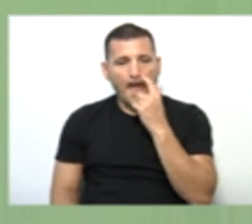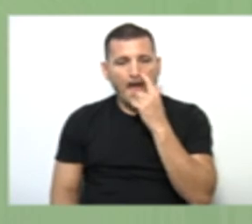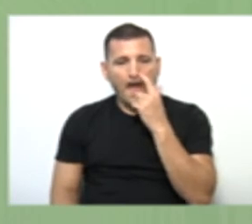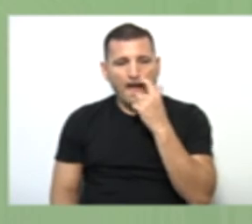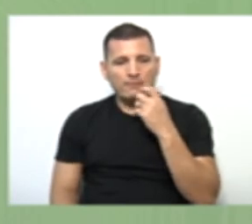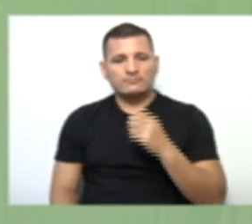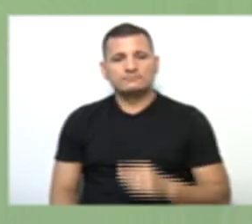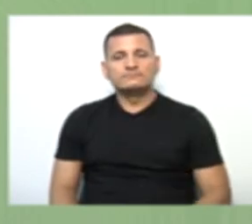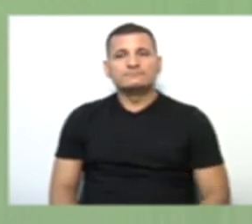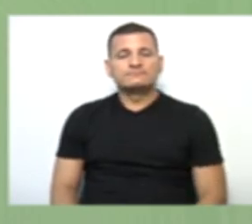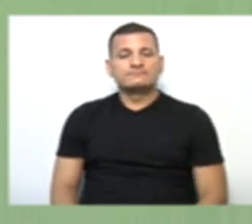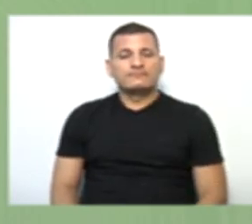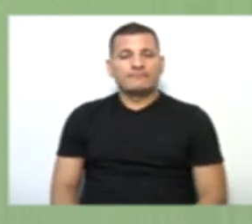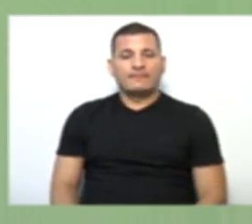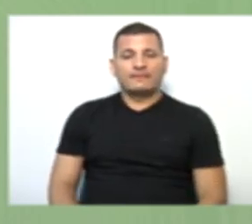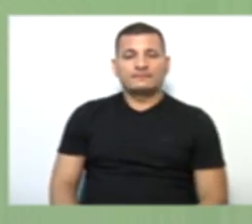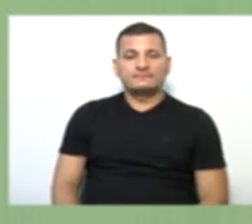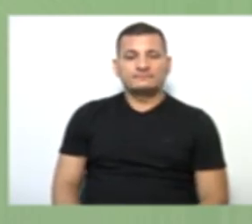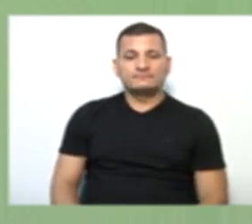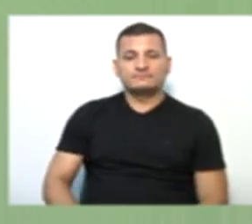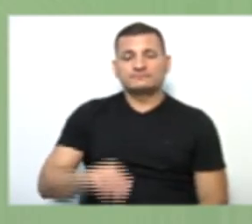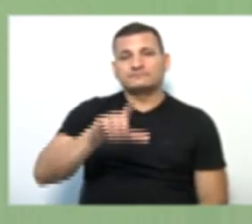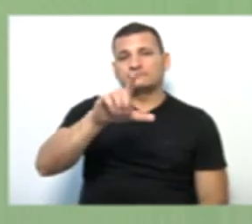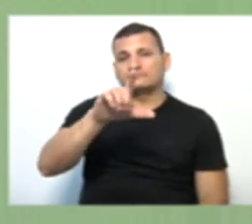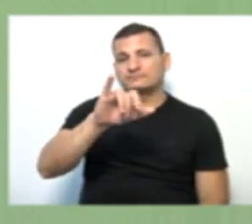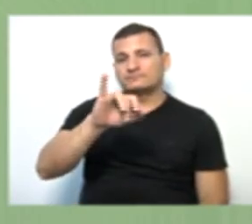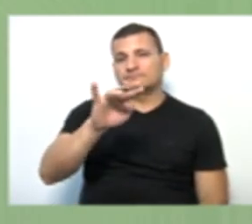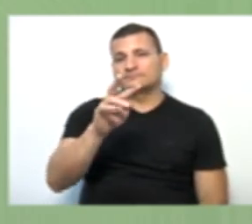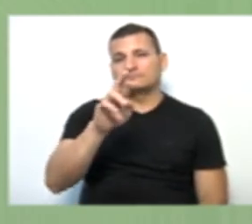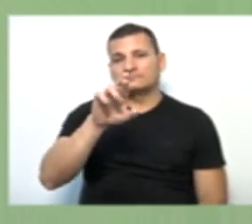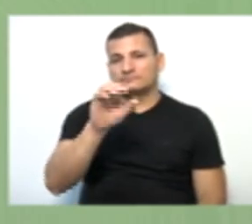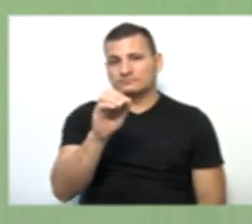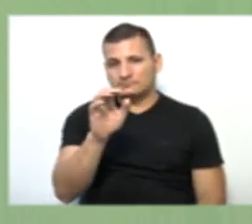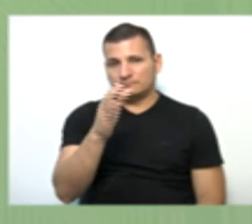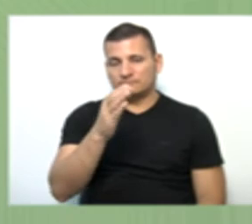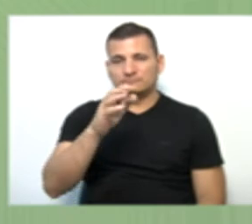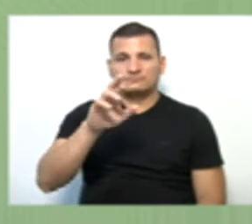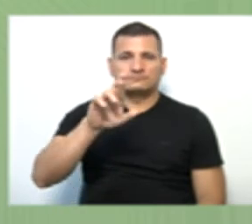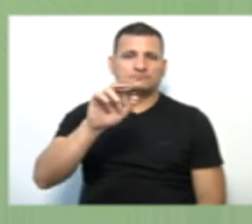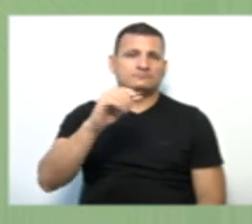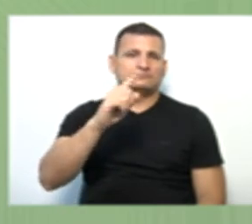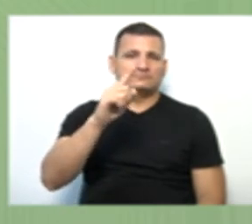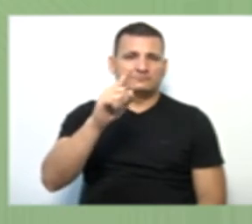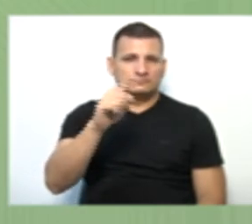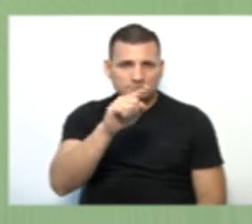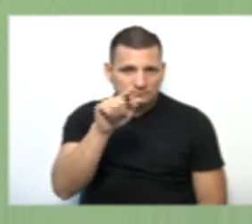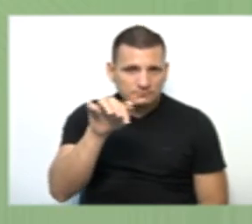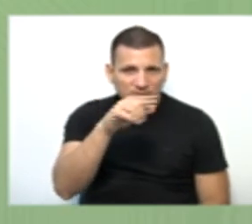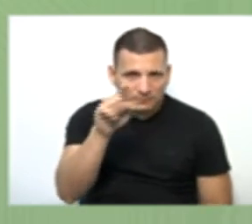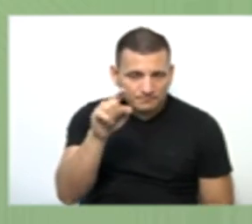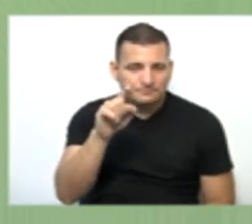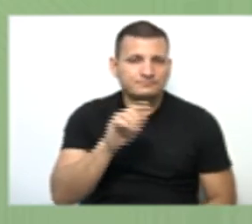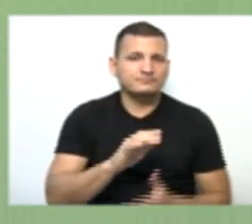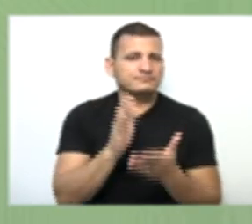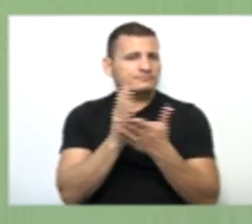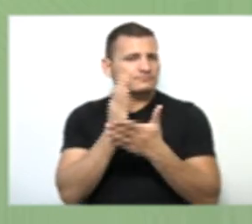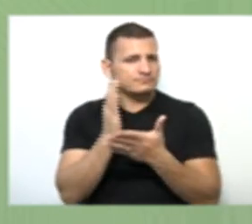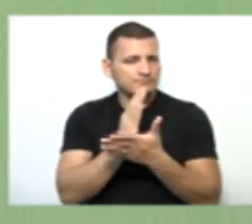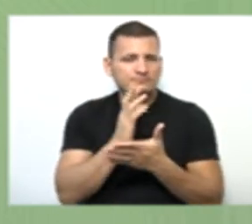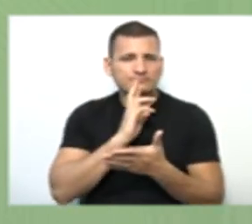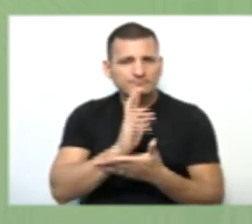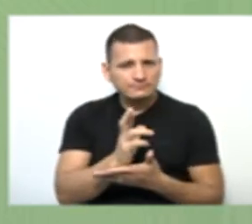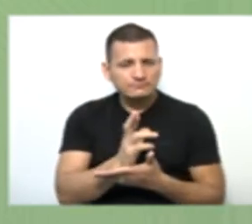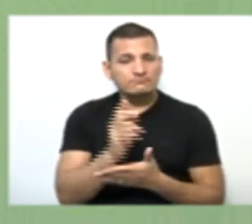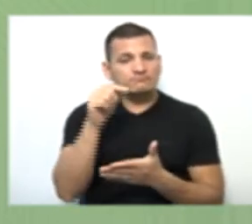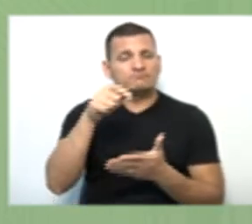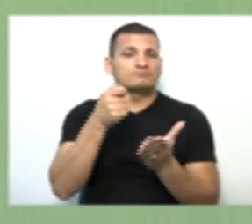O livro razão é obrigatório pela legislação comercial e tem a finalidade de demonstrar